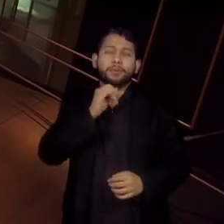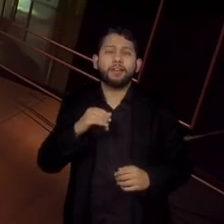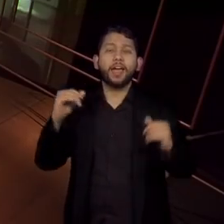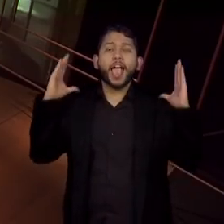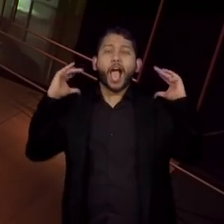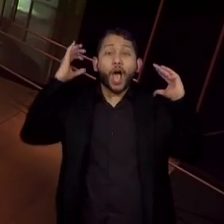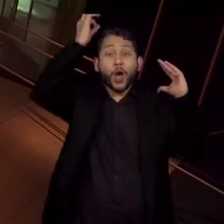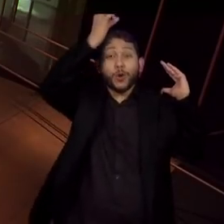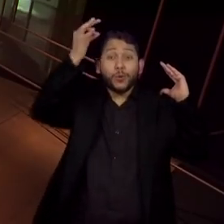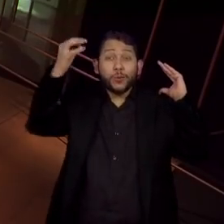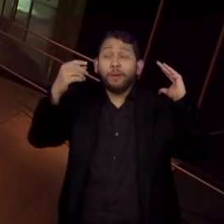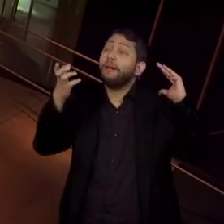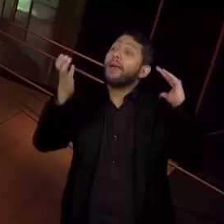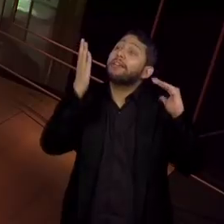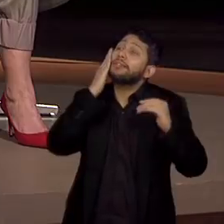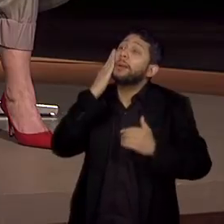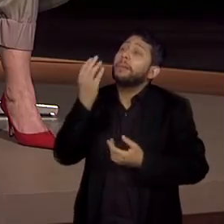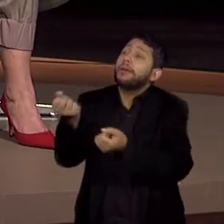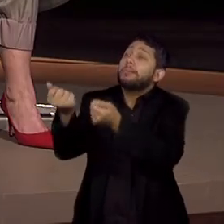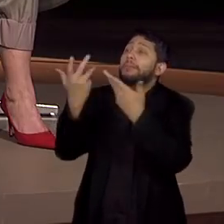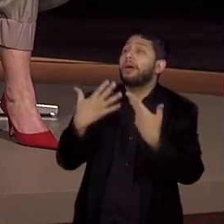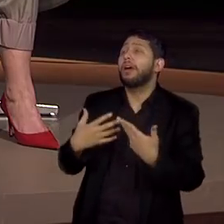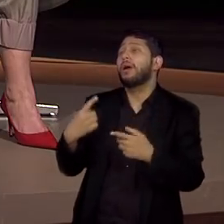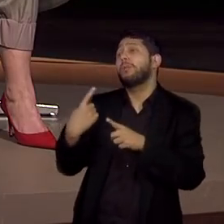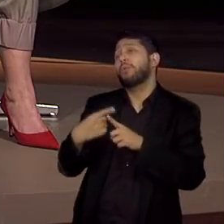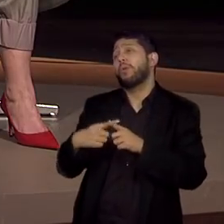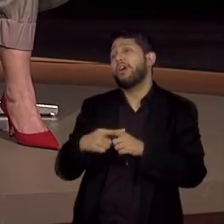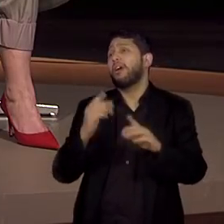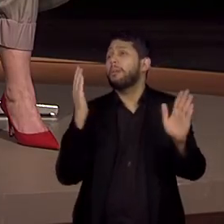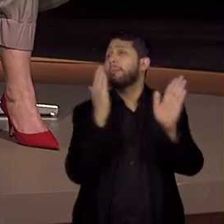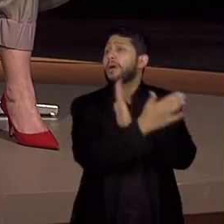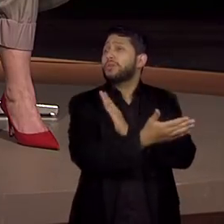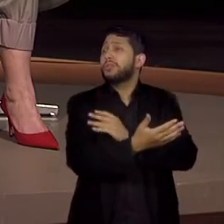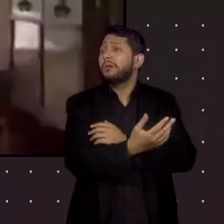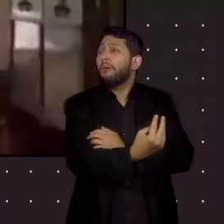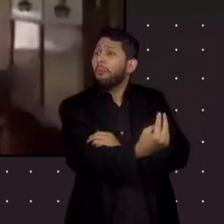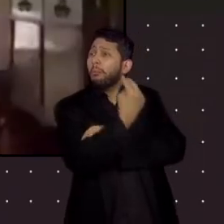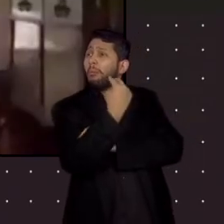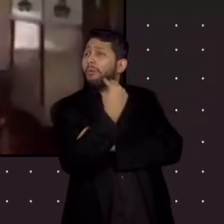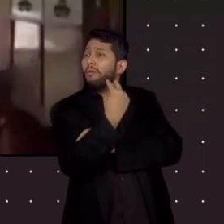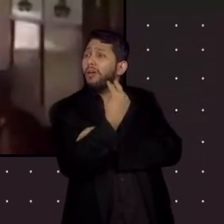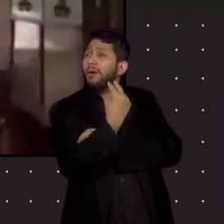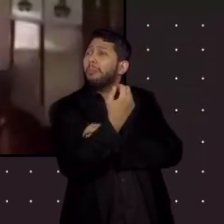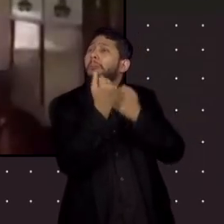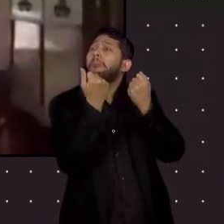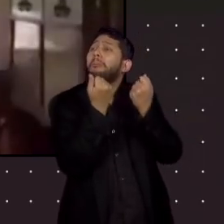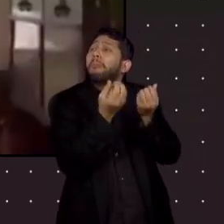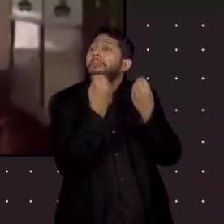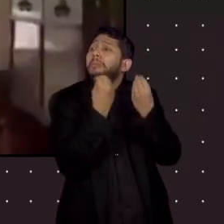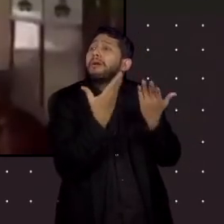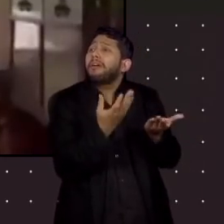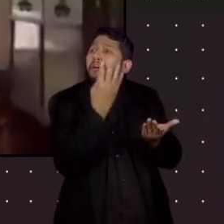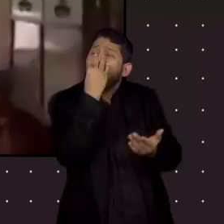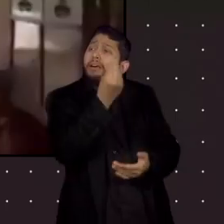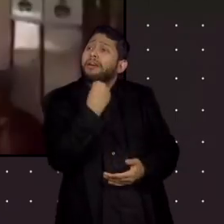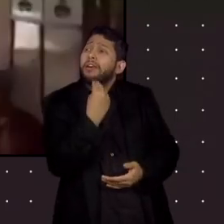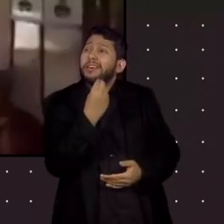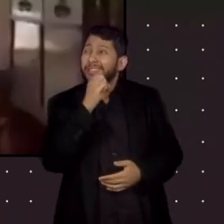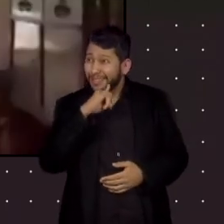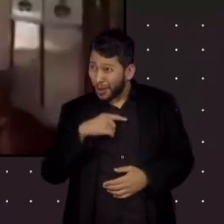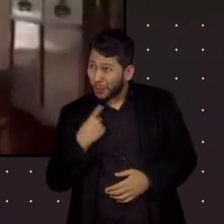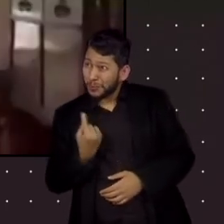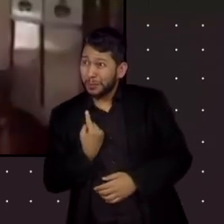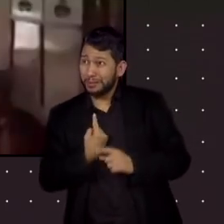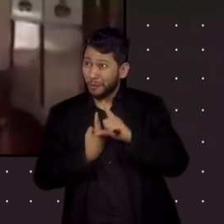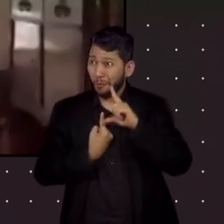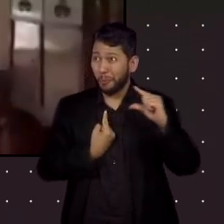eu quero saber por que ele partiu, anjo, me diz por quê. Porque sem ele,